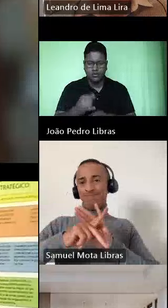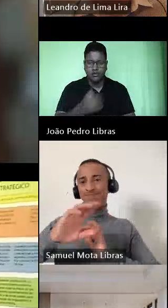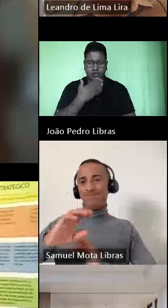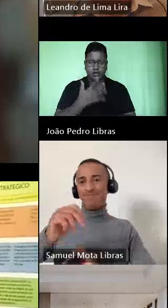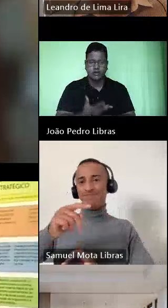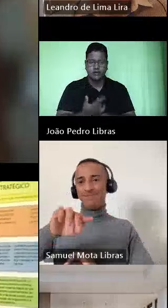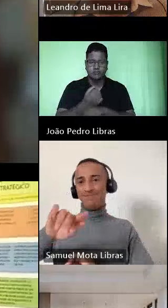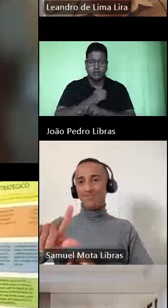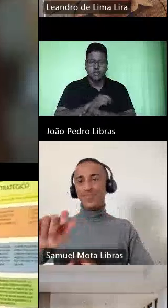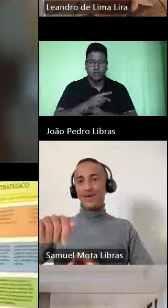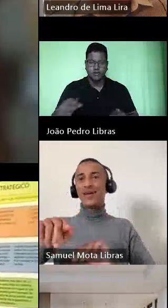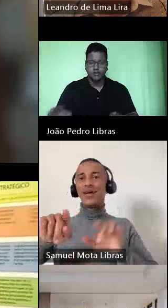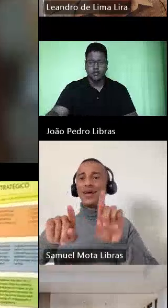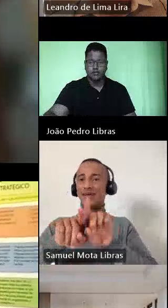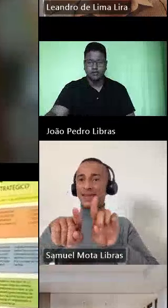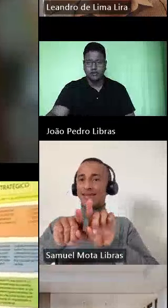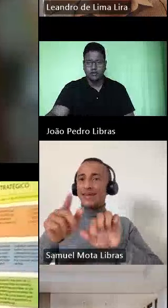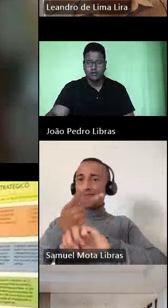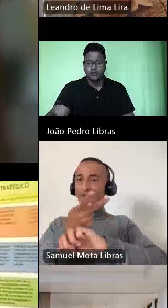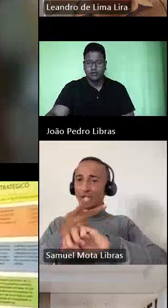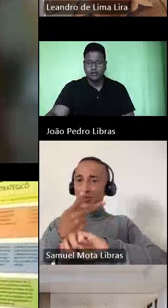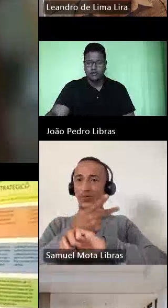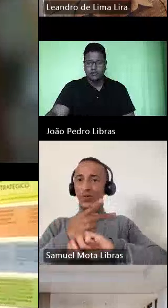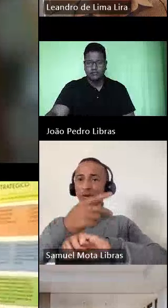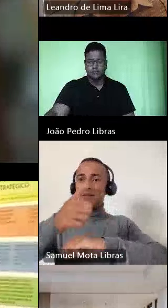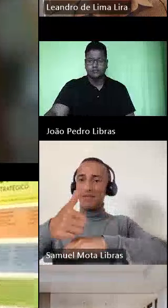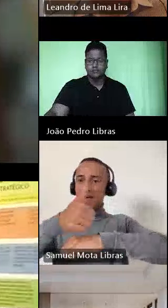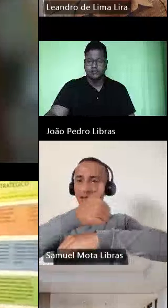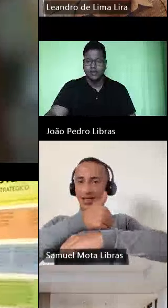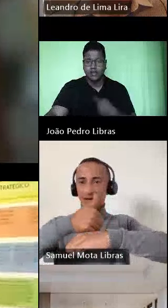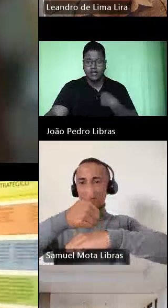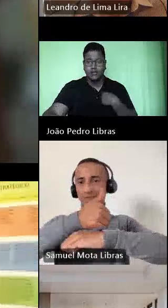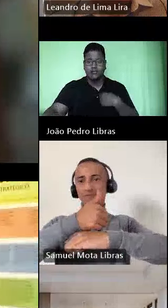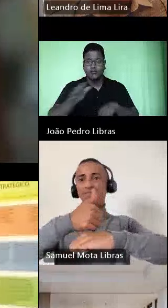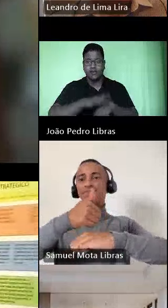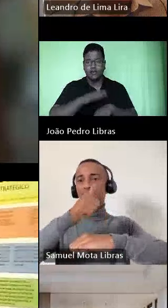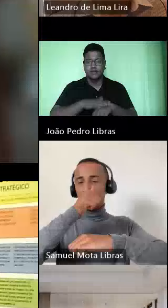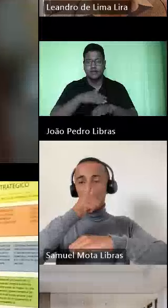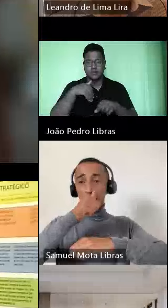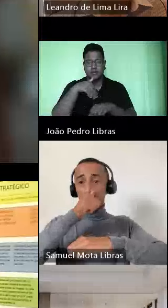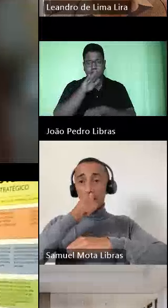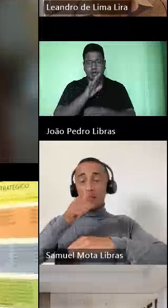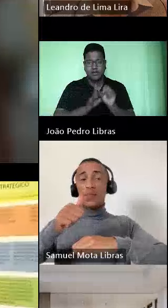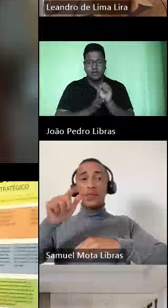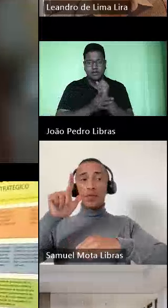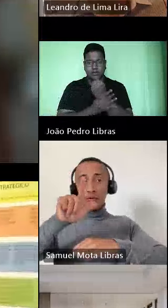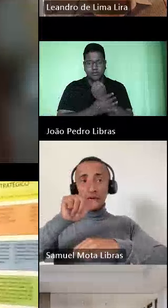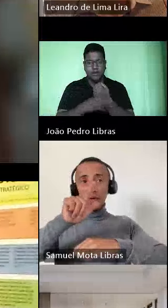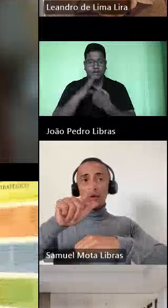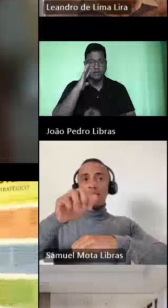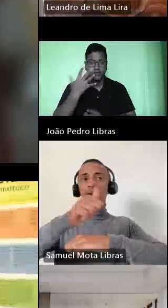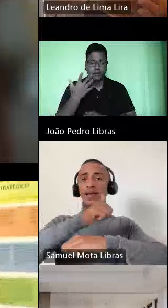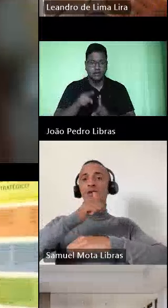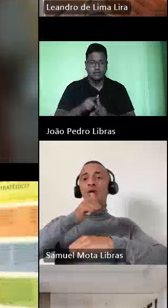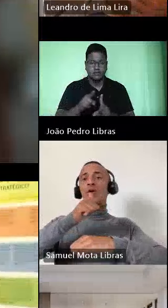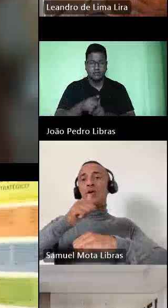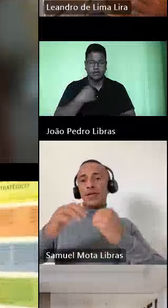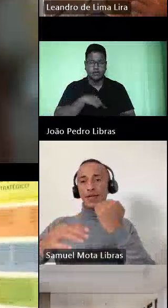evidências para entre elas eu adotar aquelas que vai dar maior segurança né e o melhor resultado Considerando o que a gente